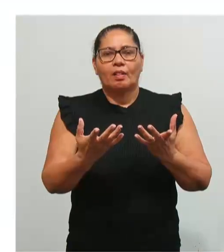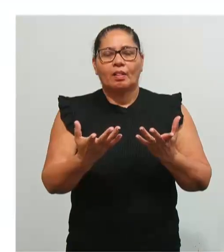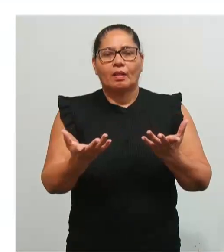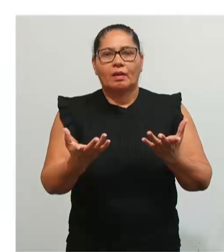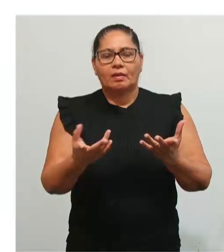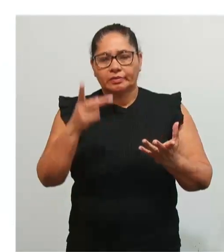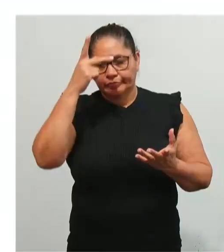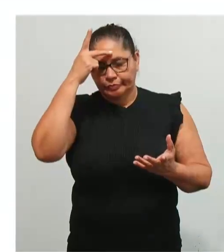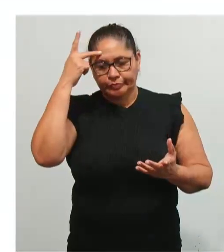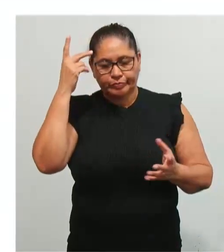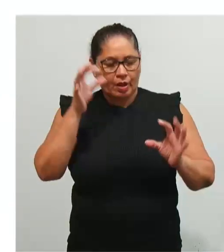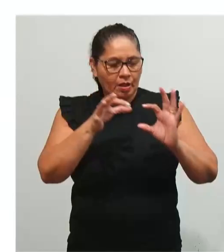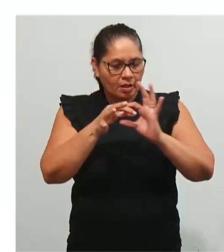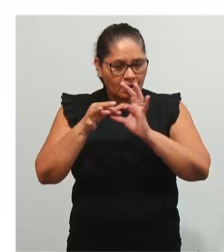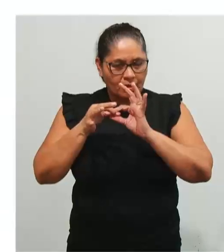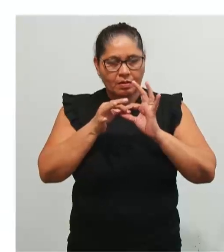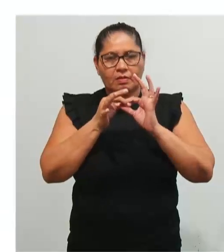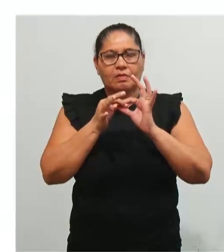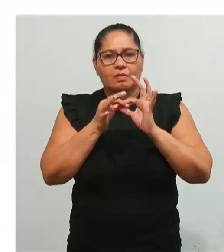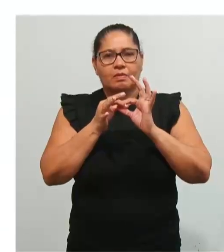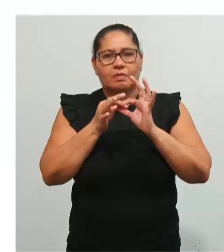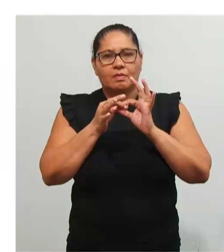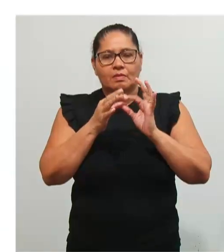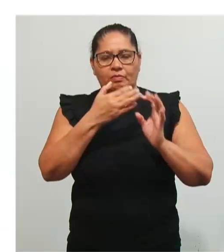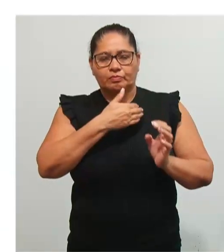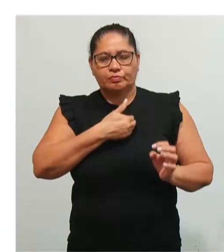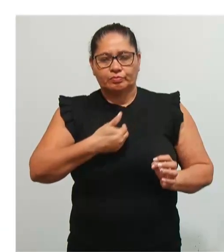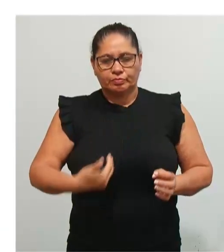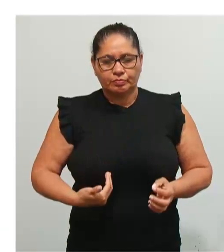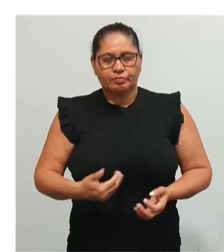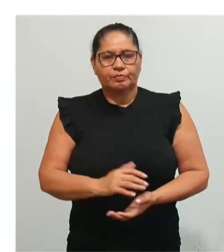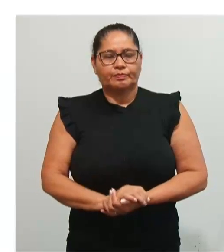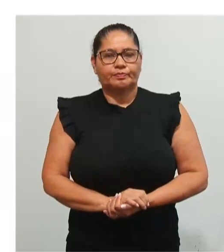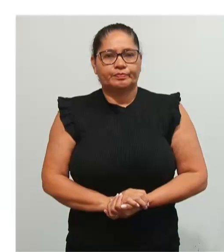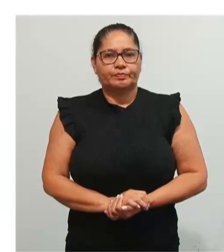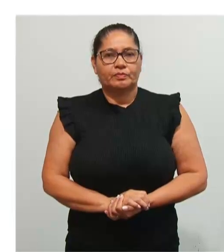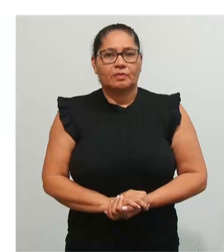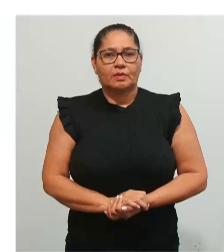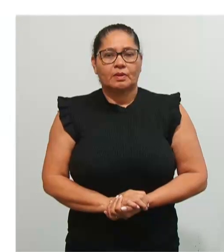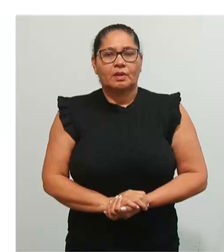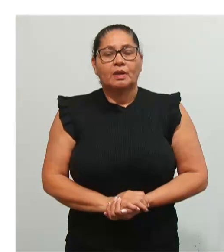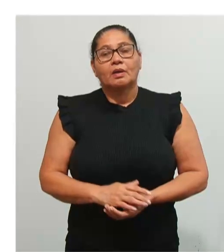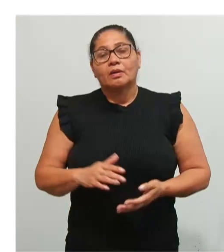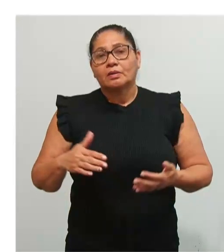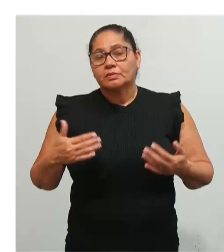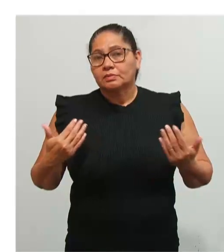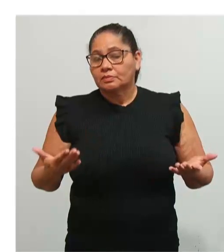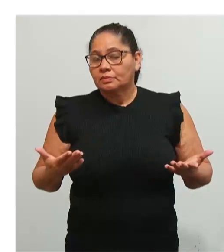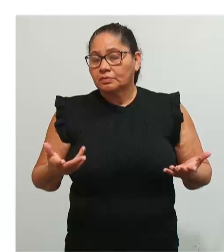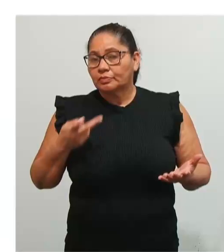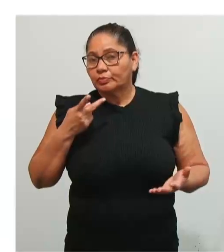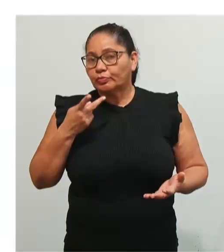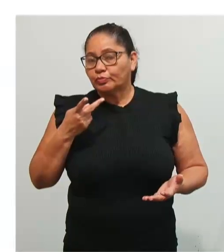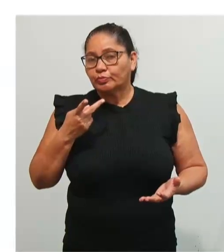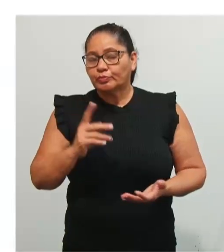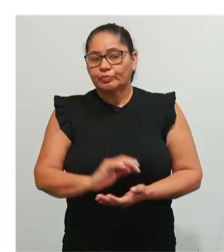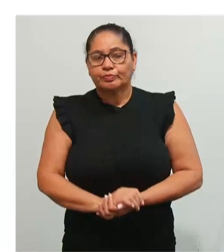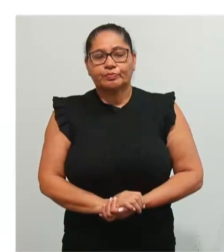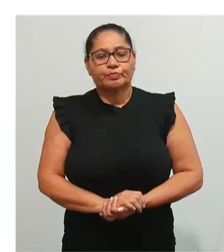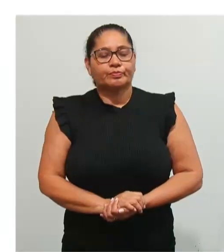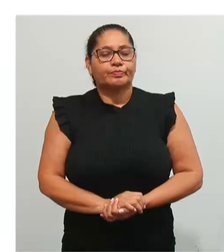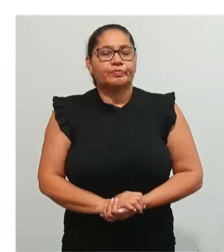das funções ligadas ao ato de governar. Chamamos a atenção, então, para o fato de que